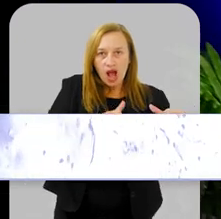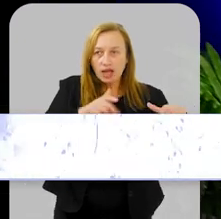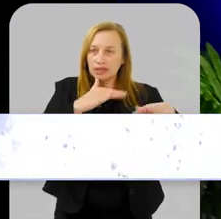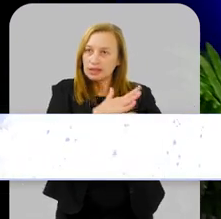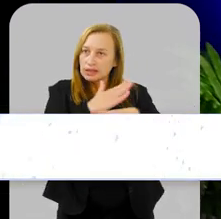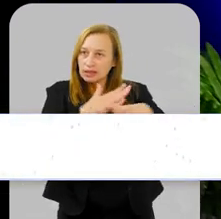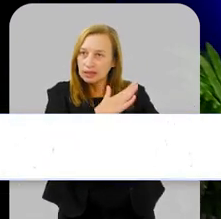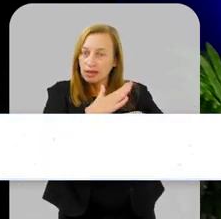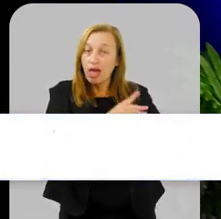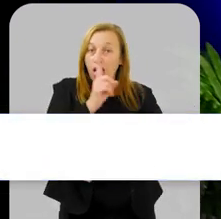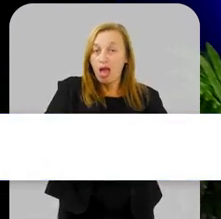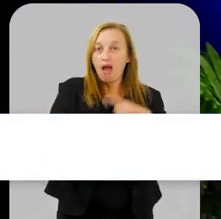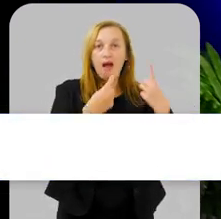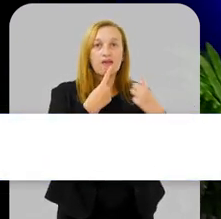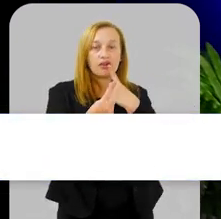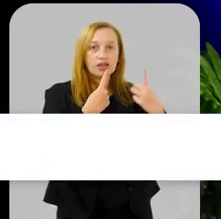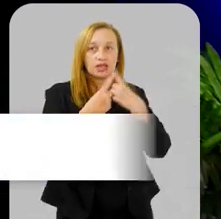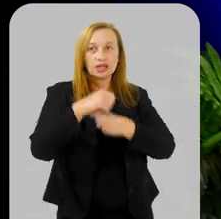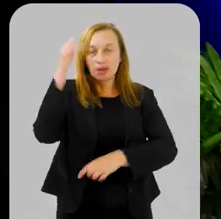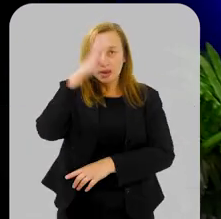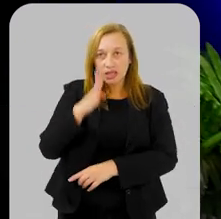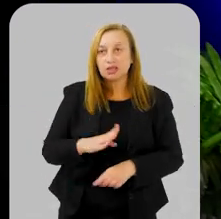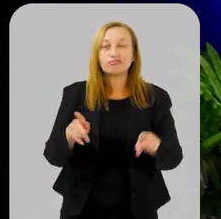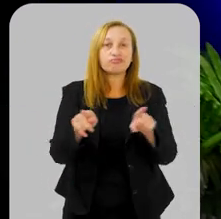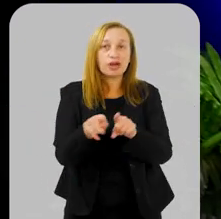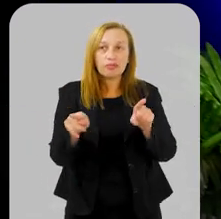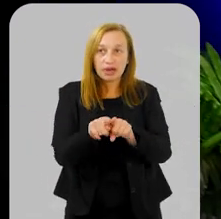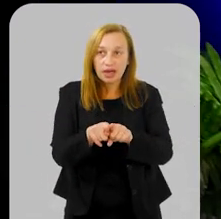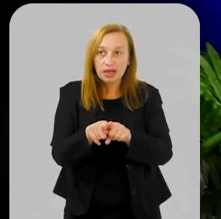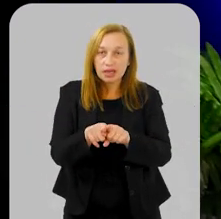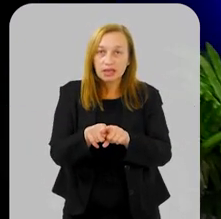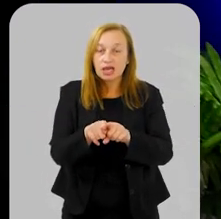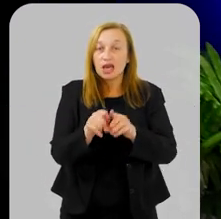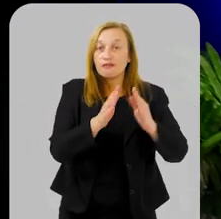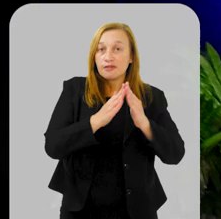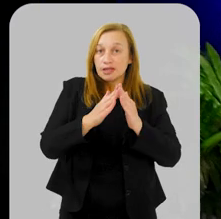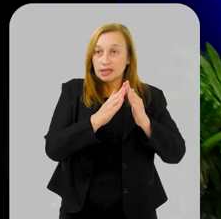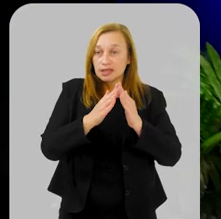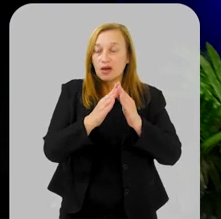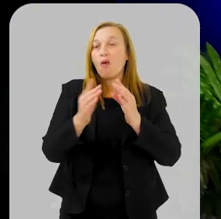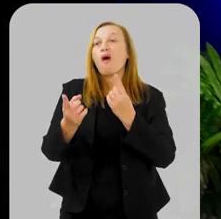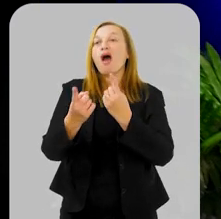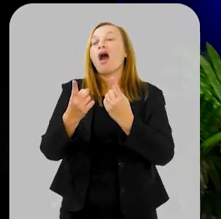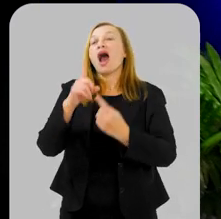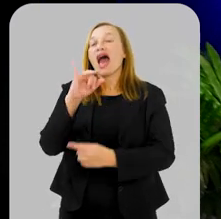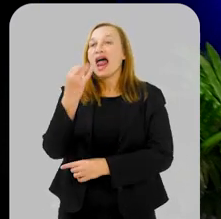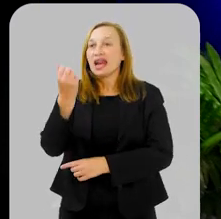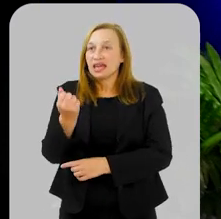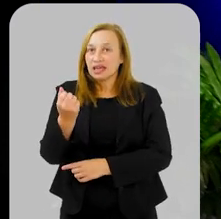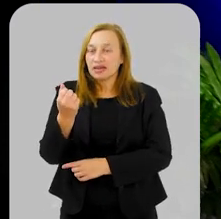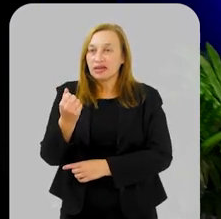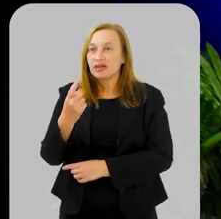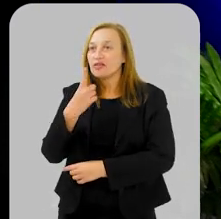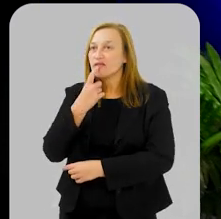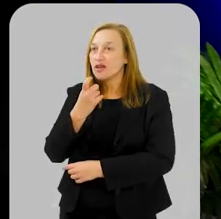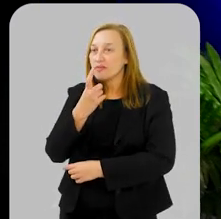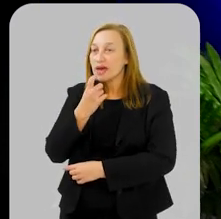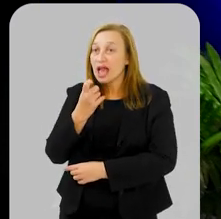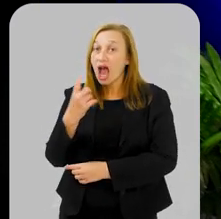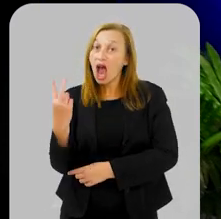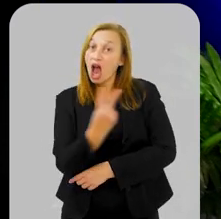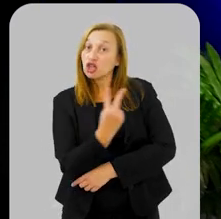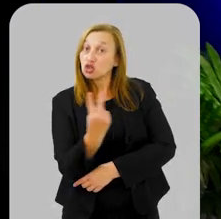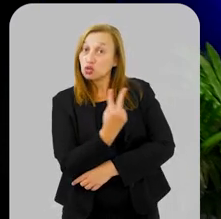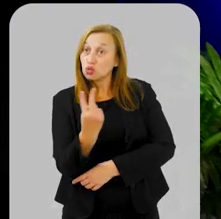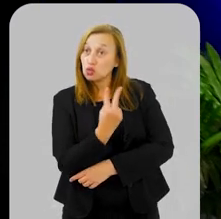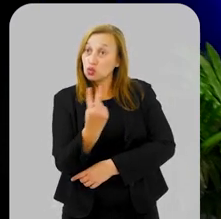dessa cidade é a Avenida Brasil e, concomitante a mesma e paralelamente, a Linha Vermelha.